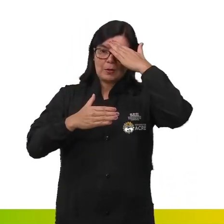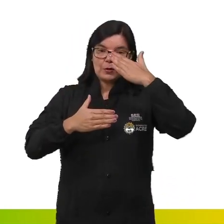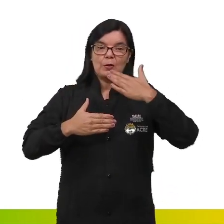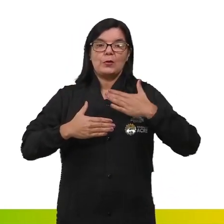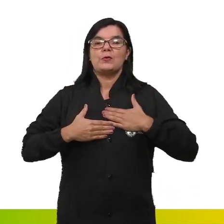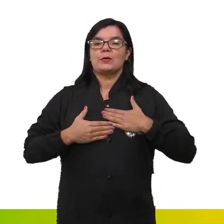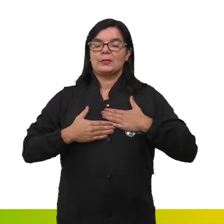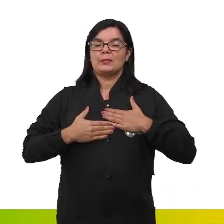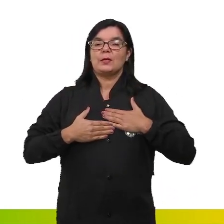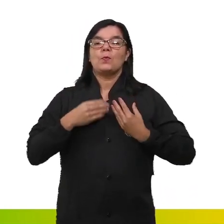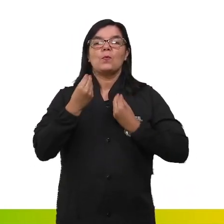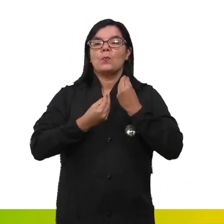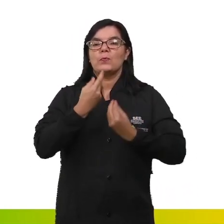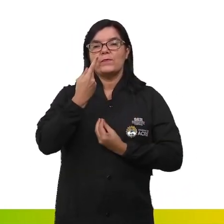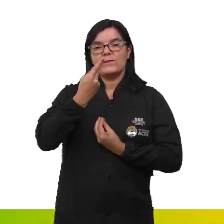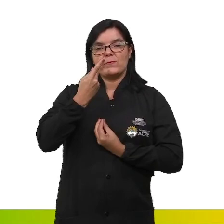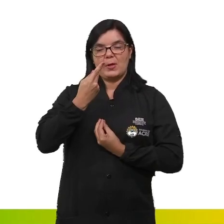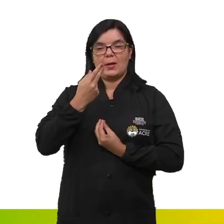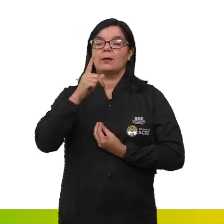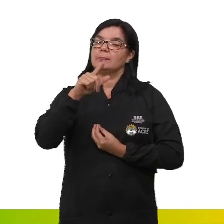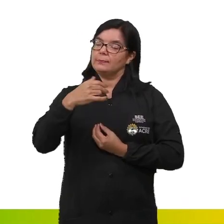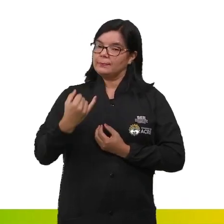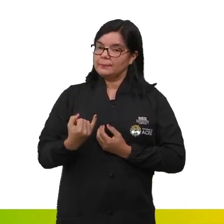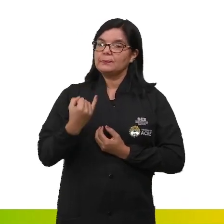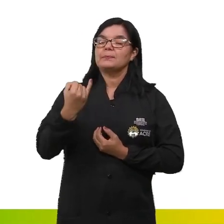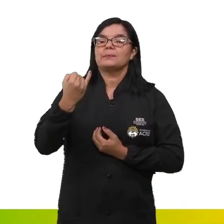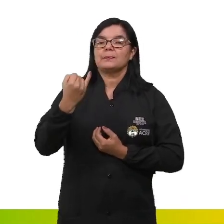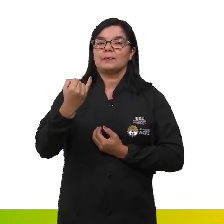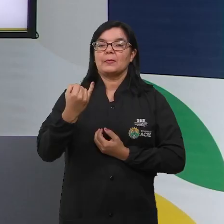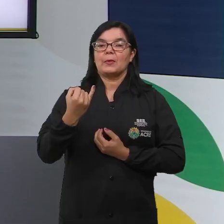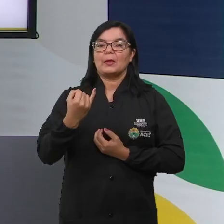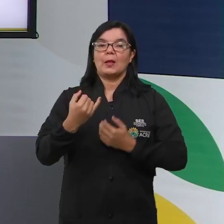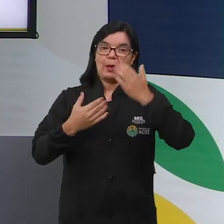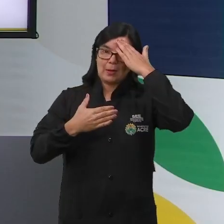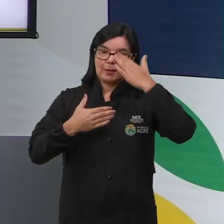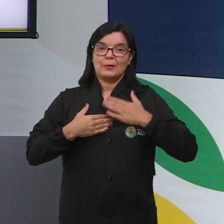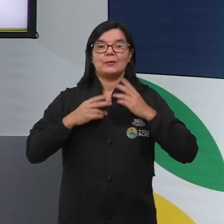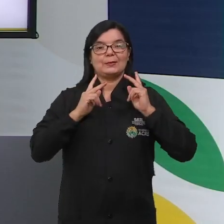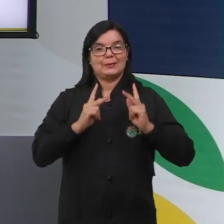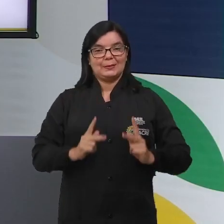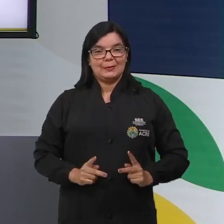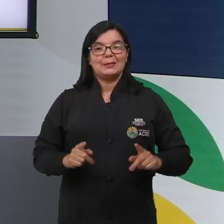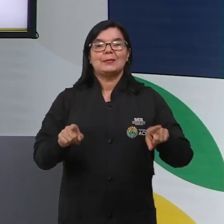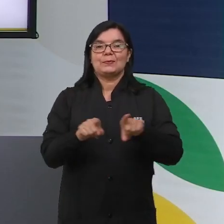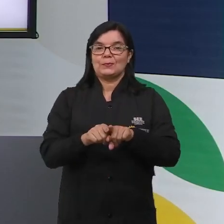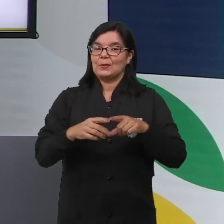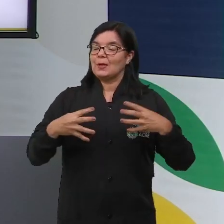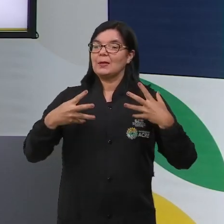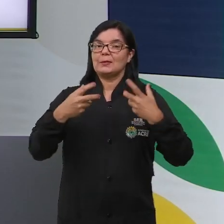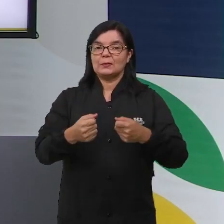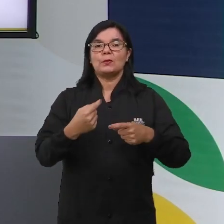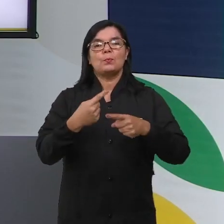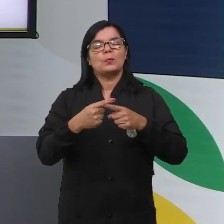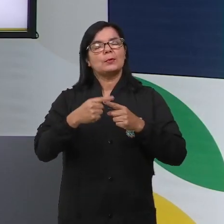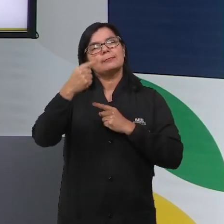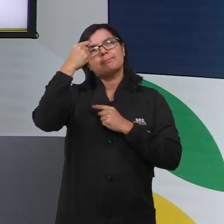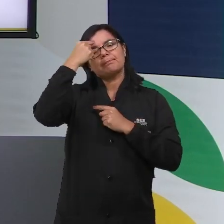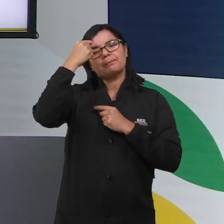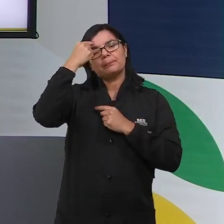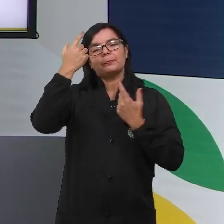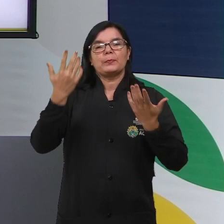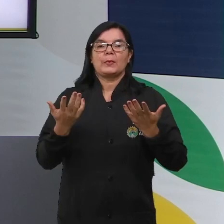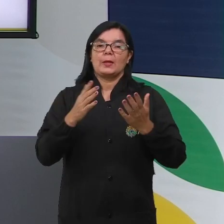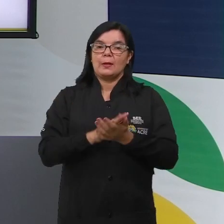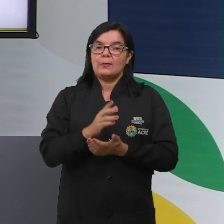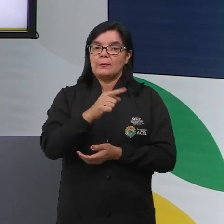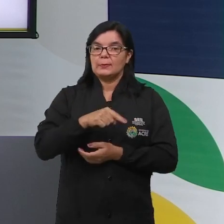e entonação. Isso é importante, viu? Linguagem corporal e entonação é tudo. Porque imagina só